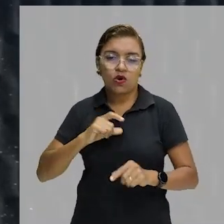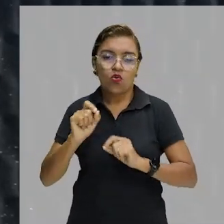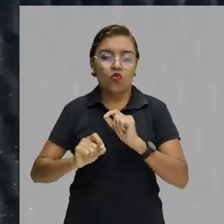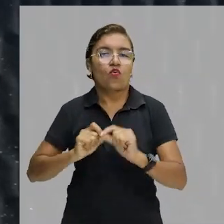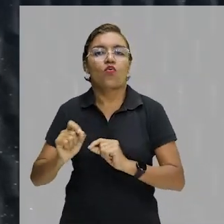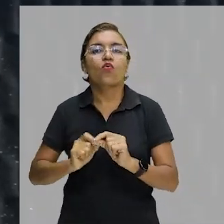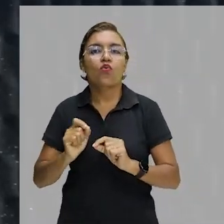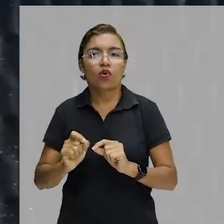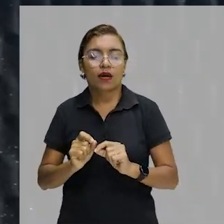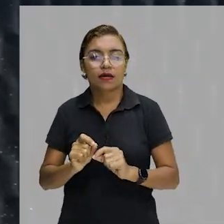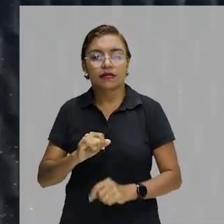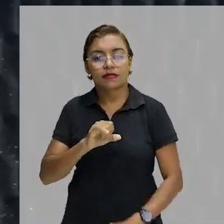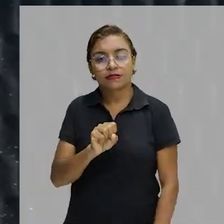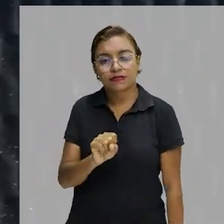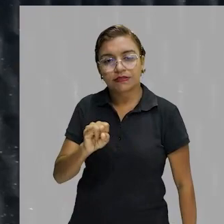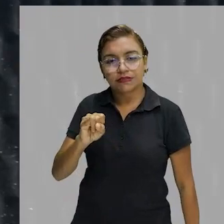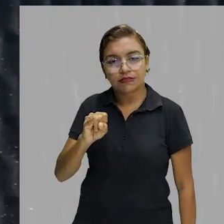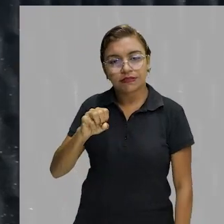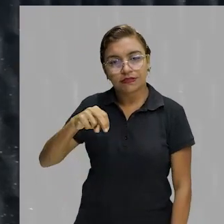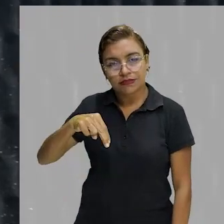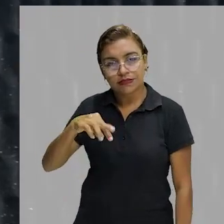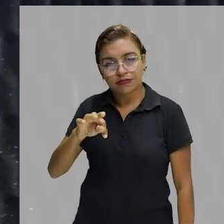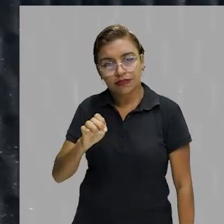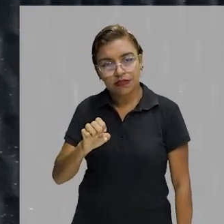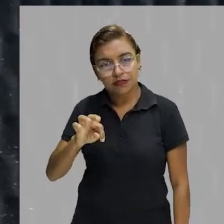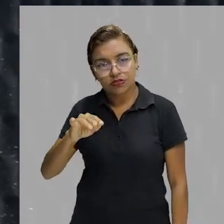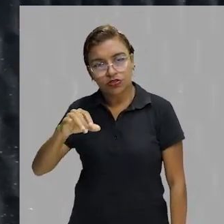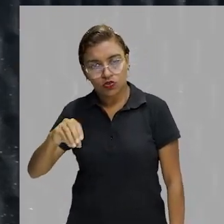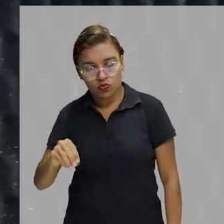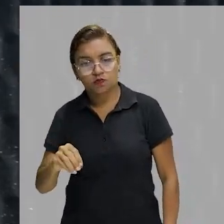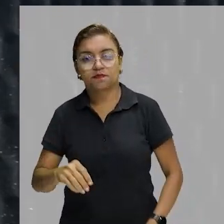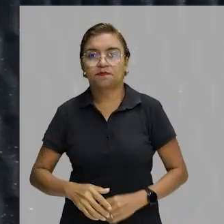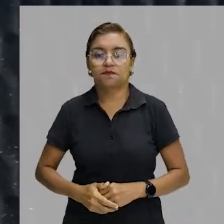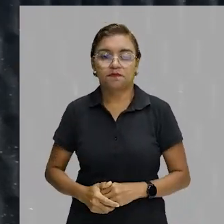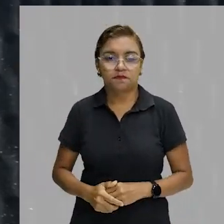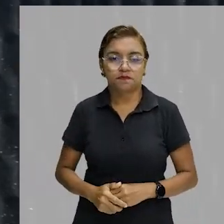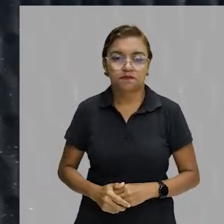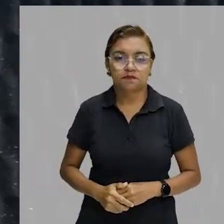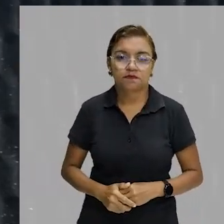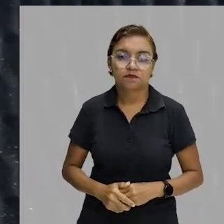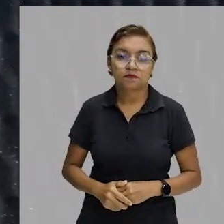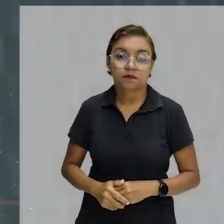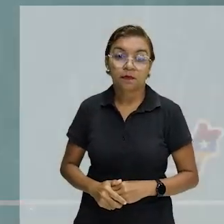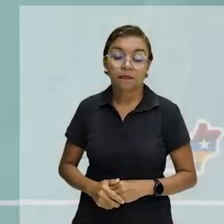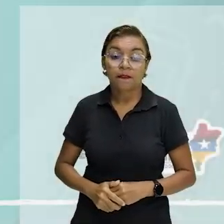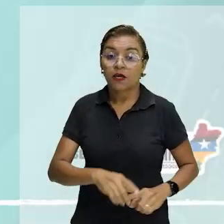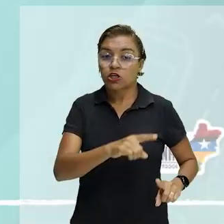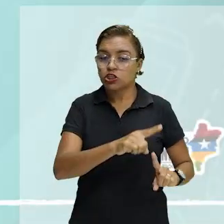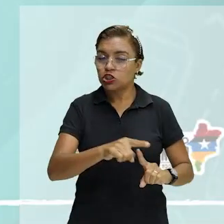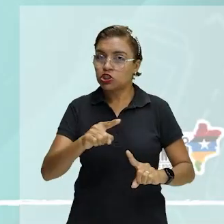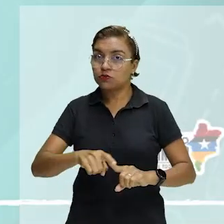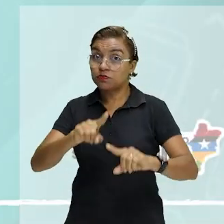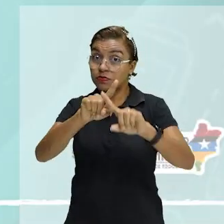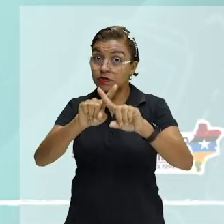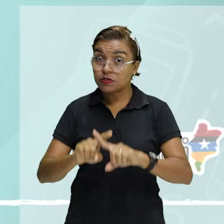de piso sintético, eram desse piso aqui emborrachado. Tipos de disputas. O que é bem bacana